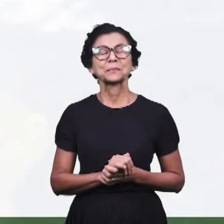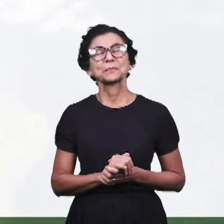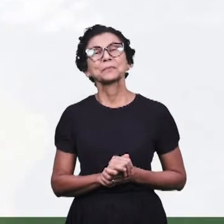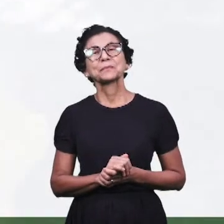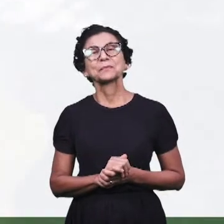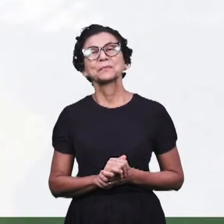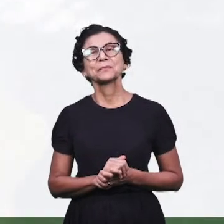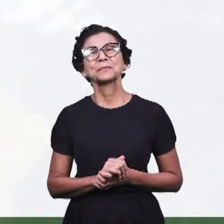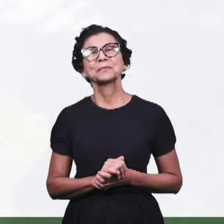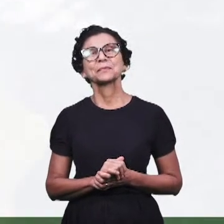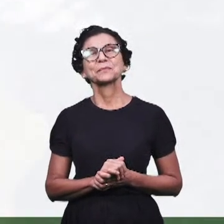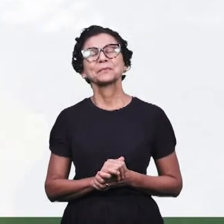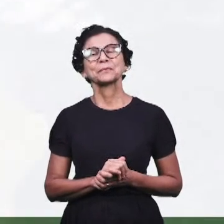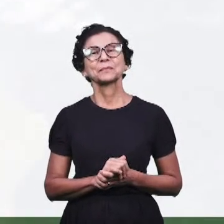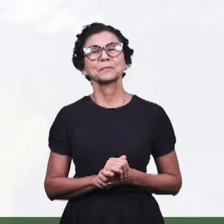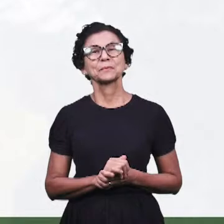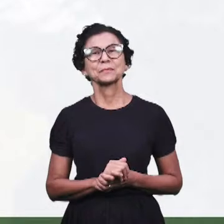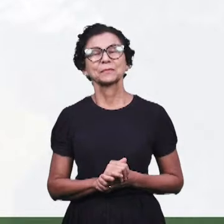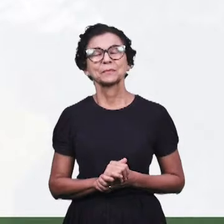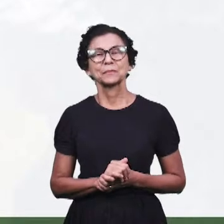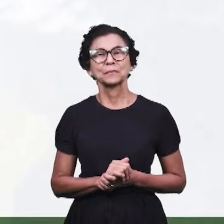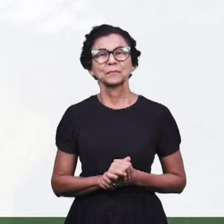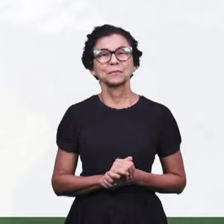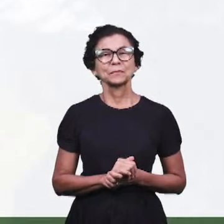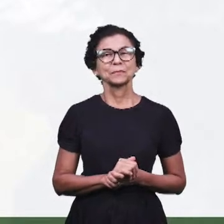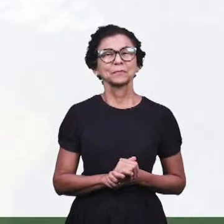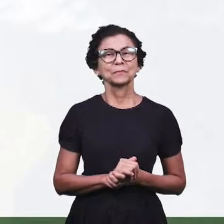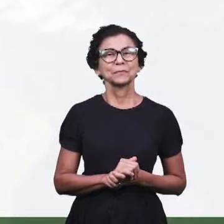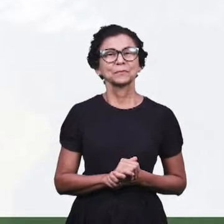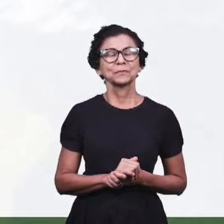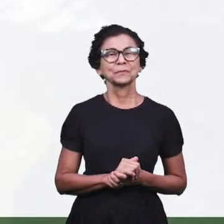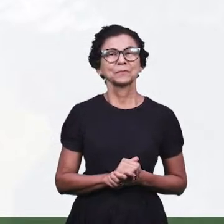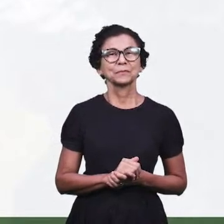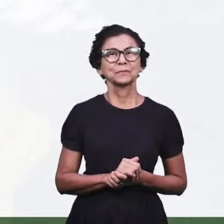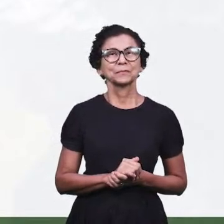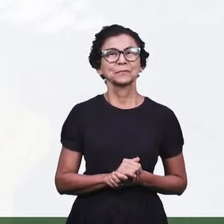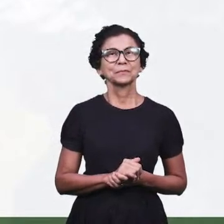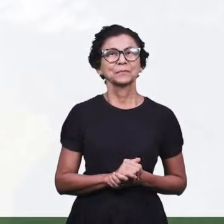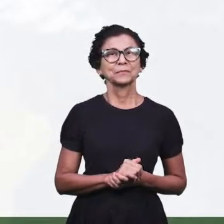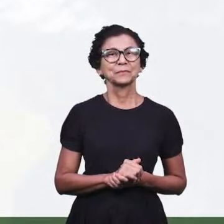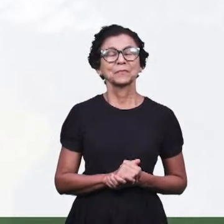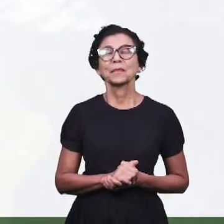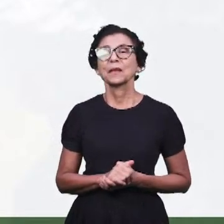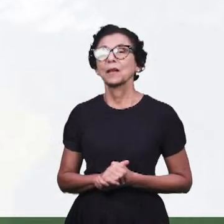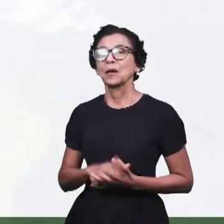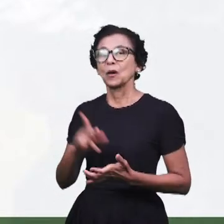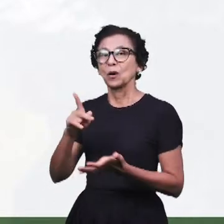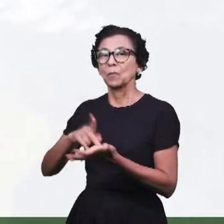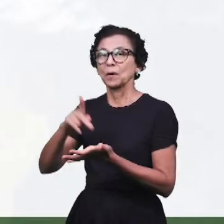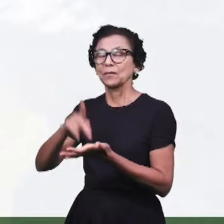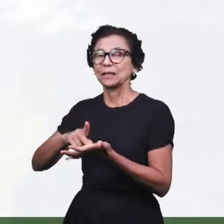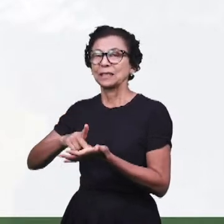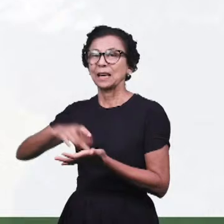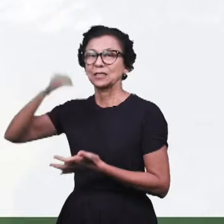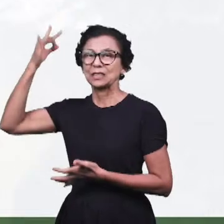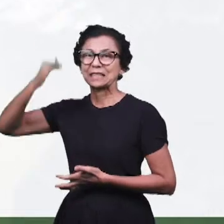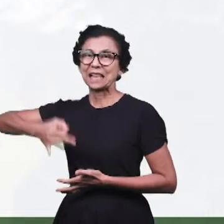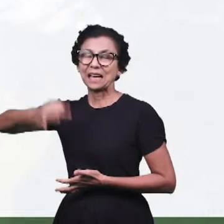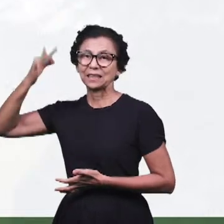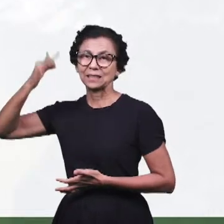a diferença entre a verdade absoluta e a verdade relativa. E o complemento